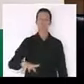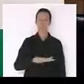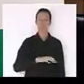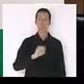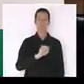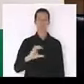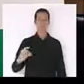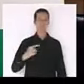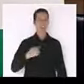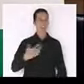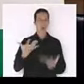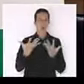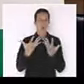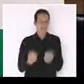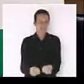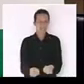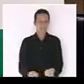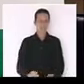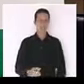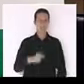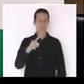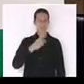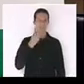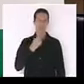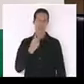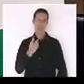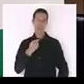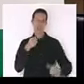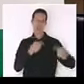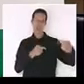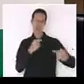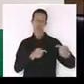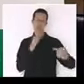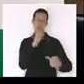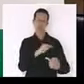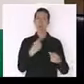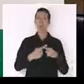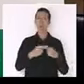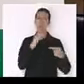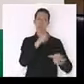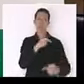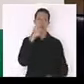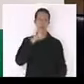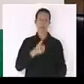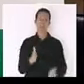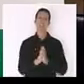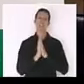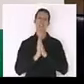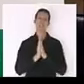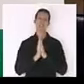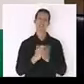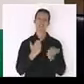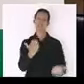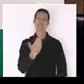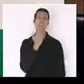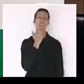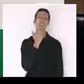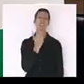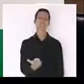não admito dizer que não debate porque é mulher. Por favor, isso não dá